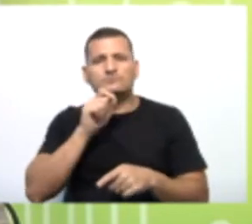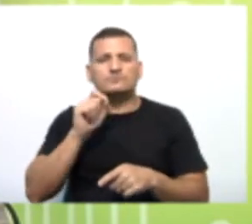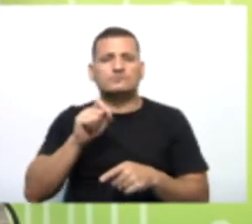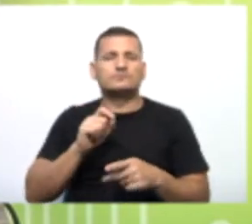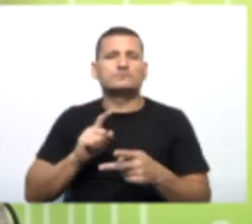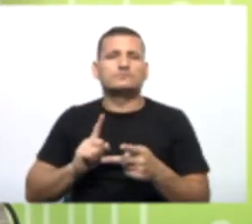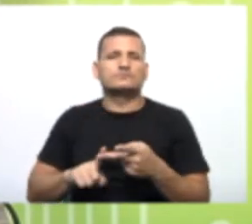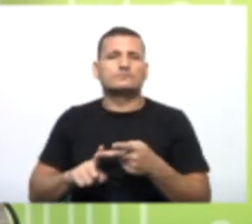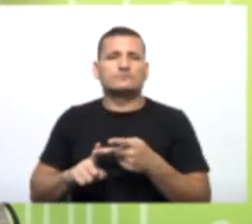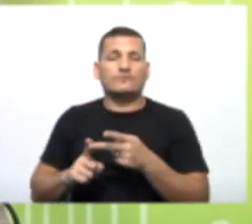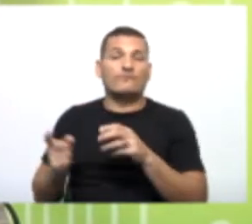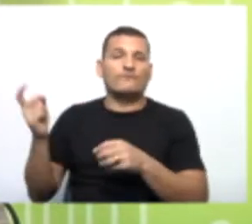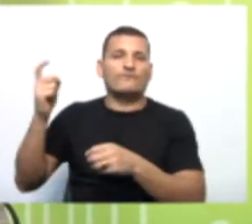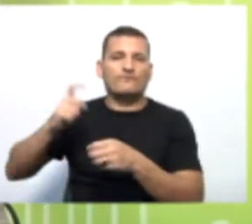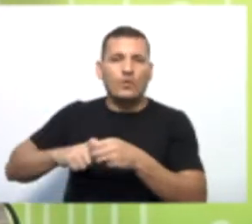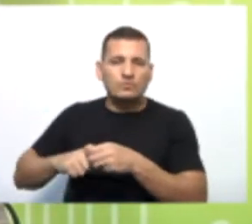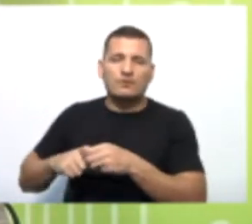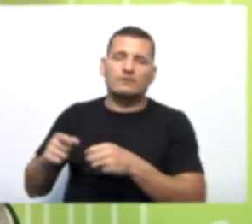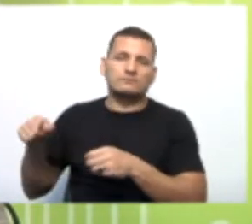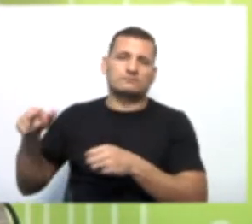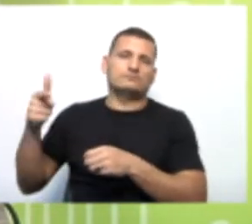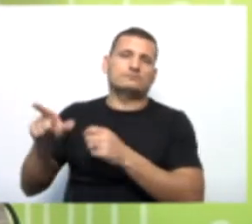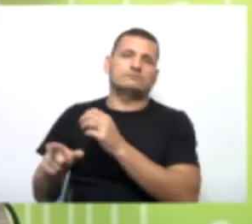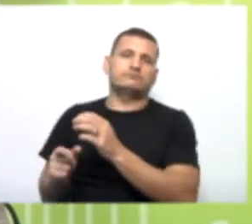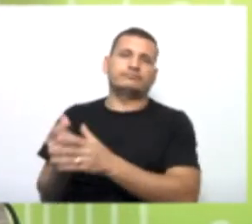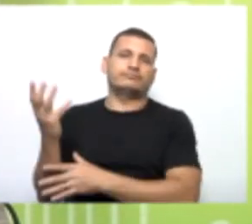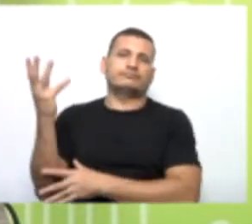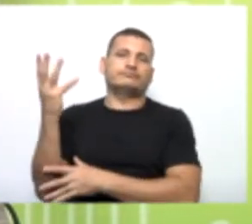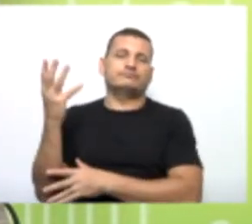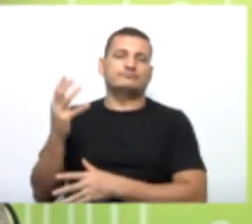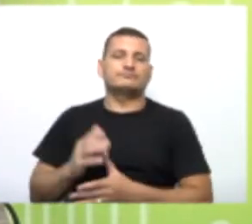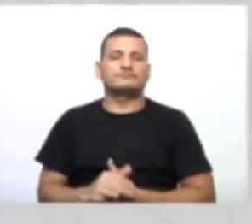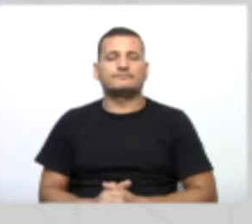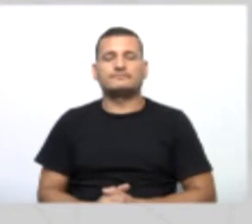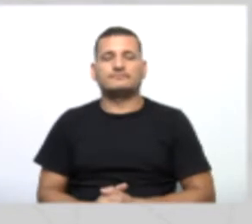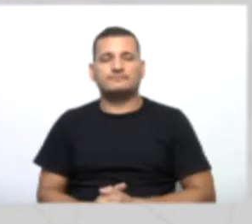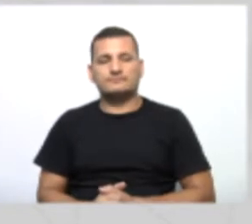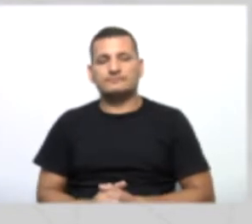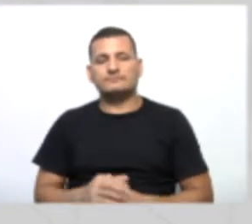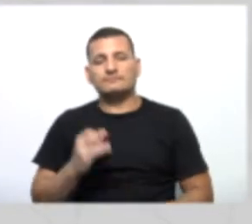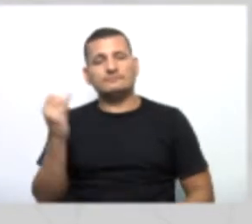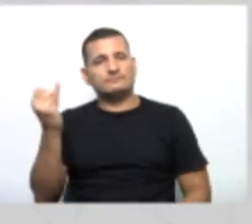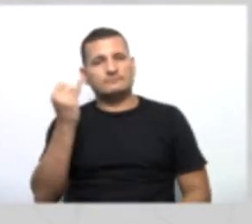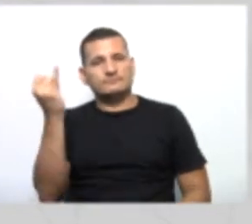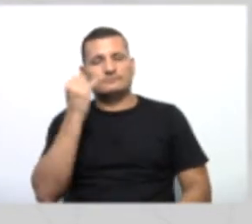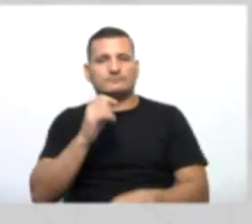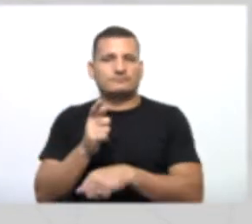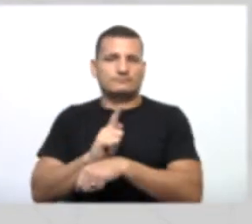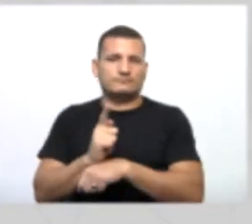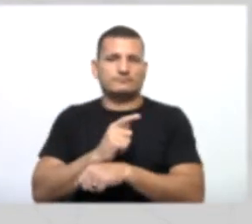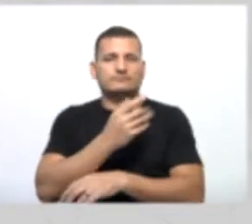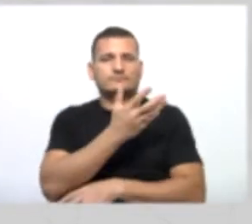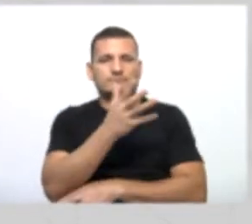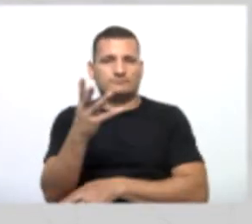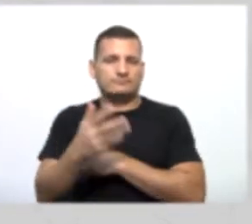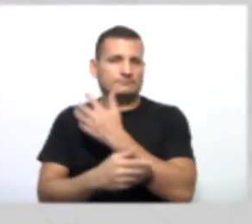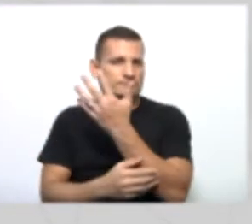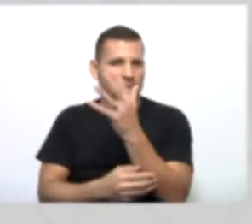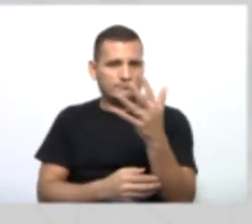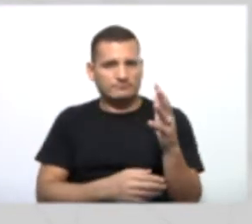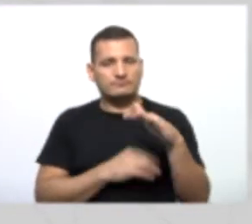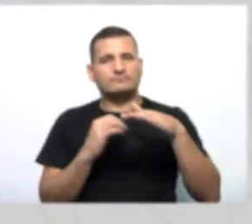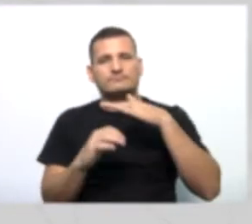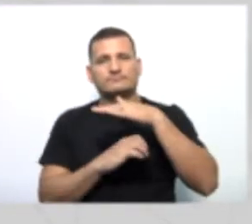a reinar naquele ambiente que antes era totalmente deserto, ok? Importância da gestão ambiental